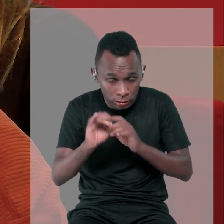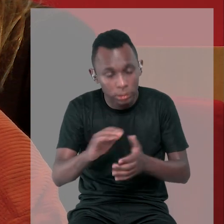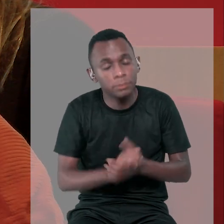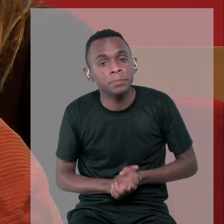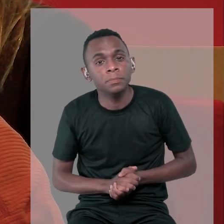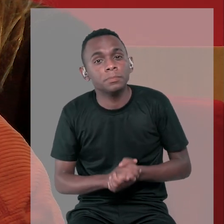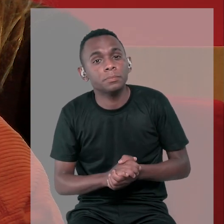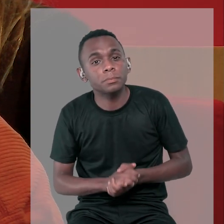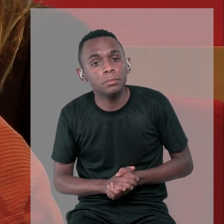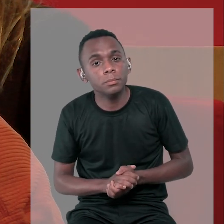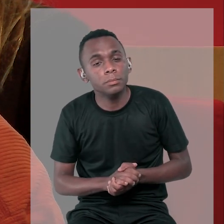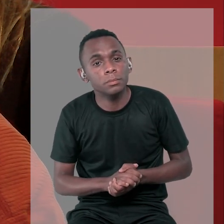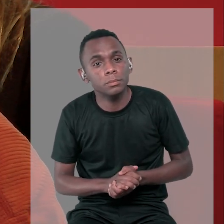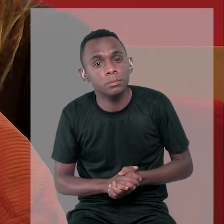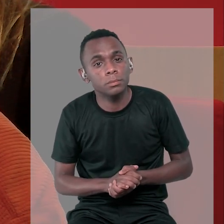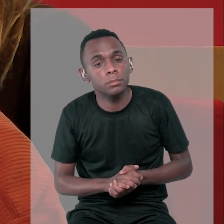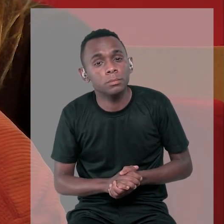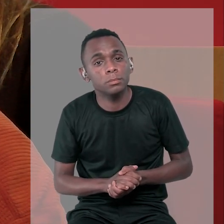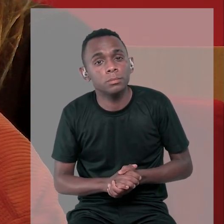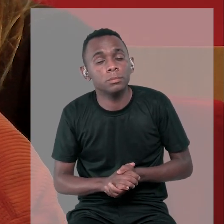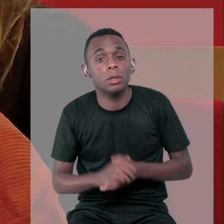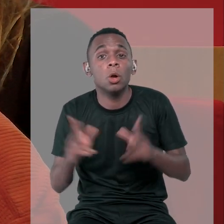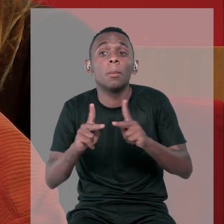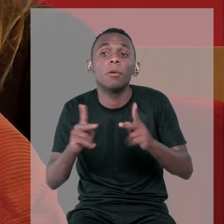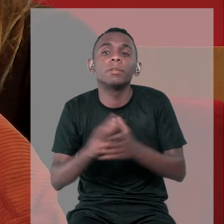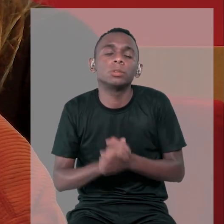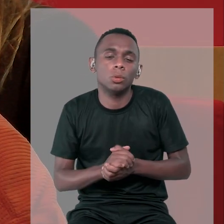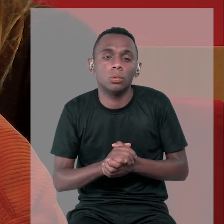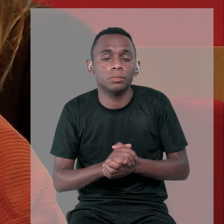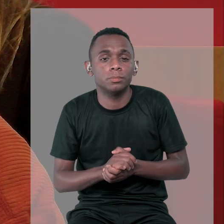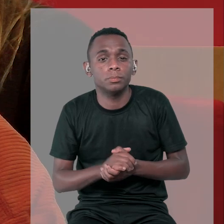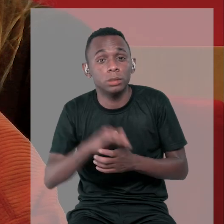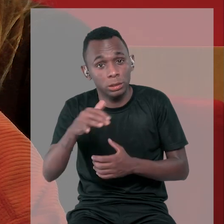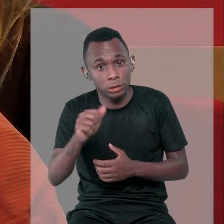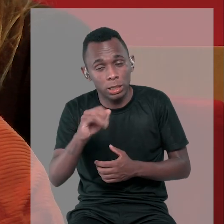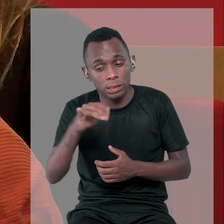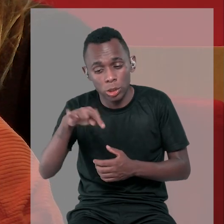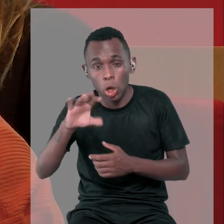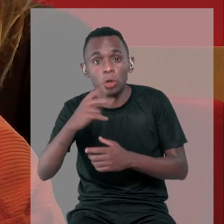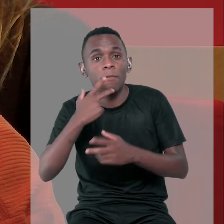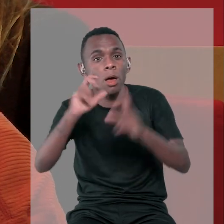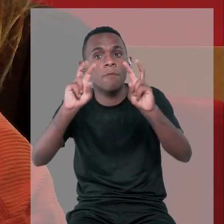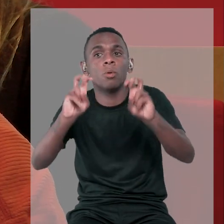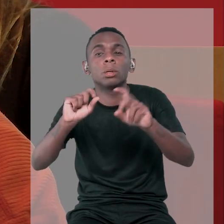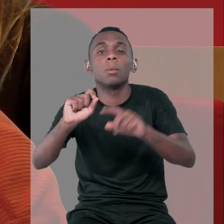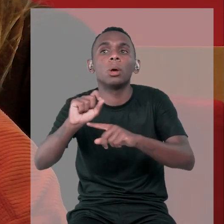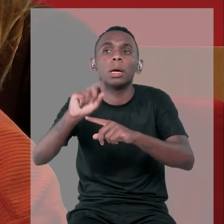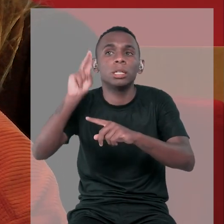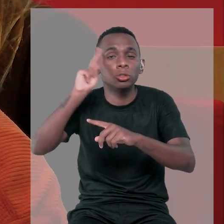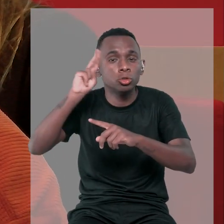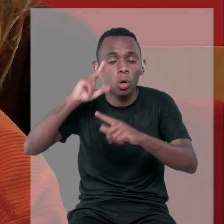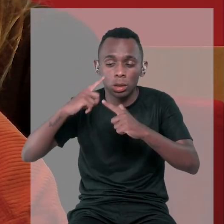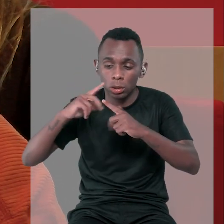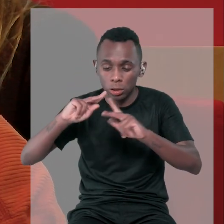O professor Jacinto Lins Brandão dizia que a história da humanidade é a história das guerras. Eu entendo,